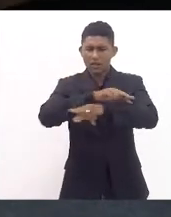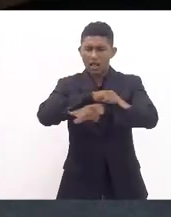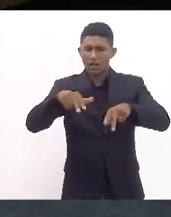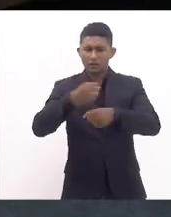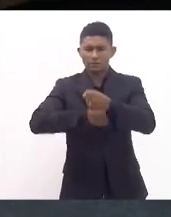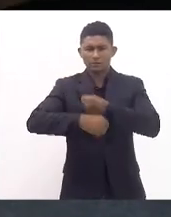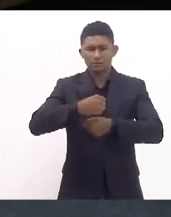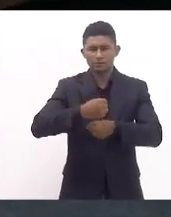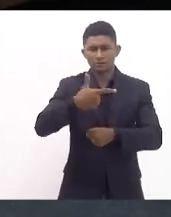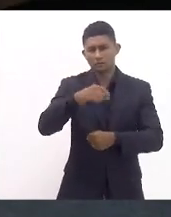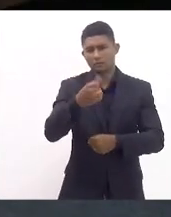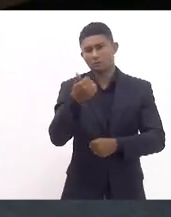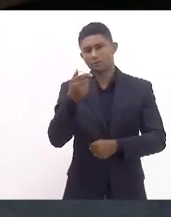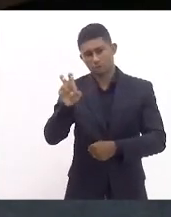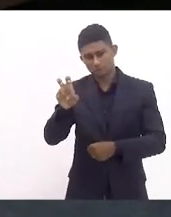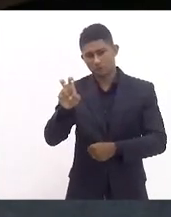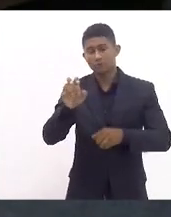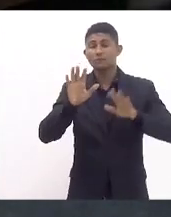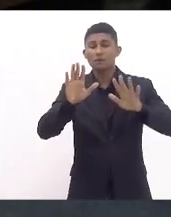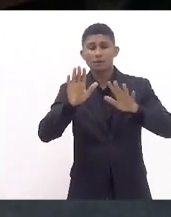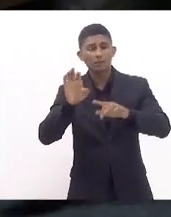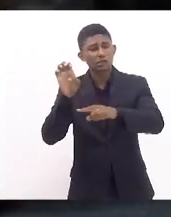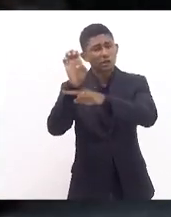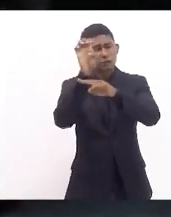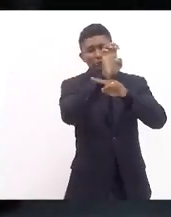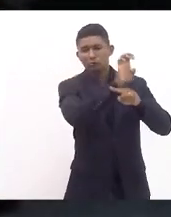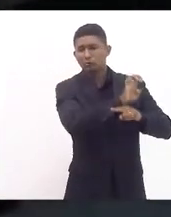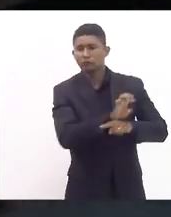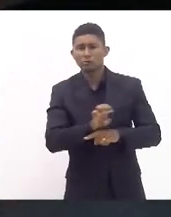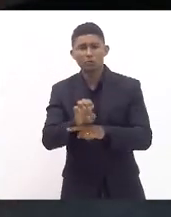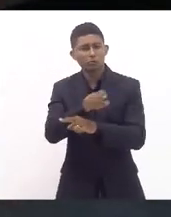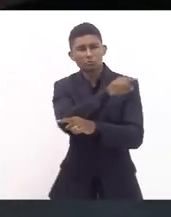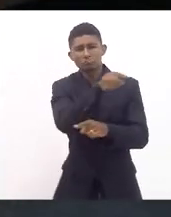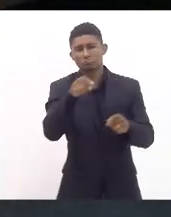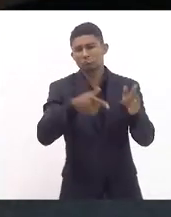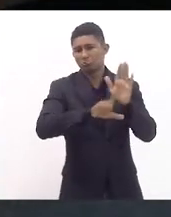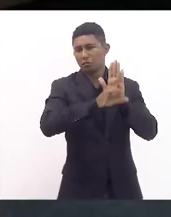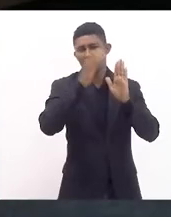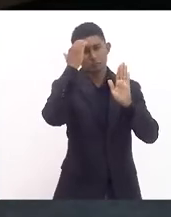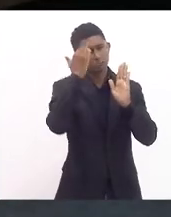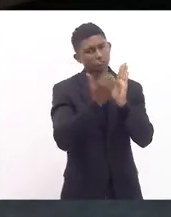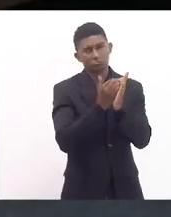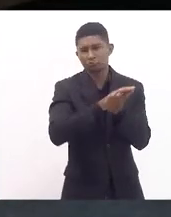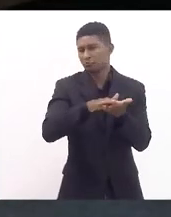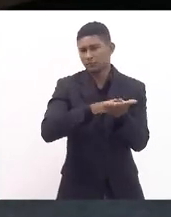5 anos o acordo, só que os estados não cumprem isso. A nossa lei inovou,